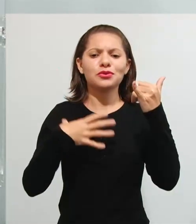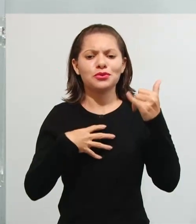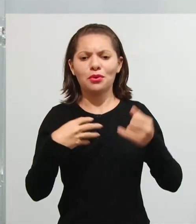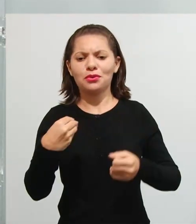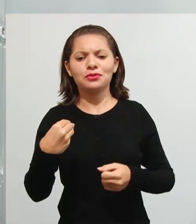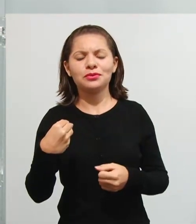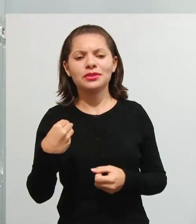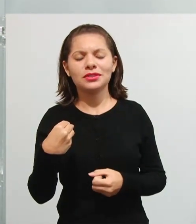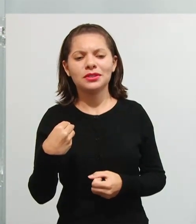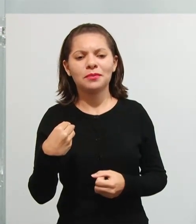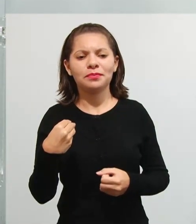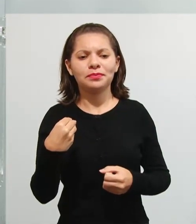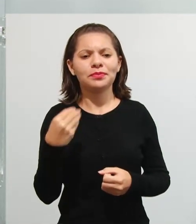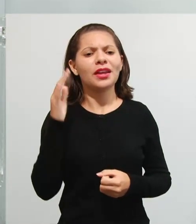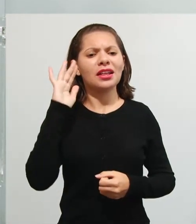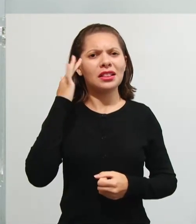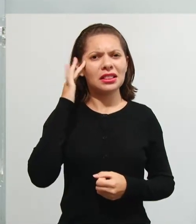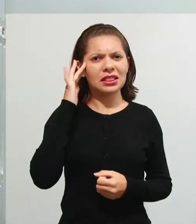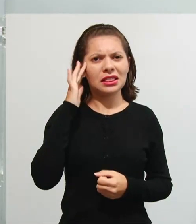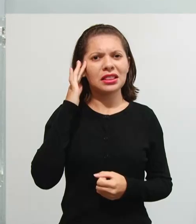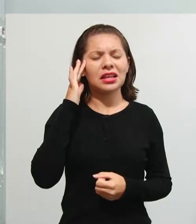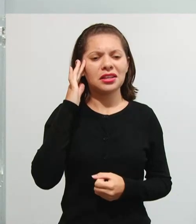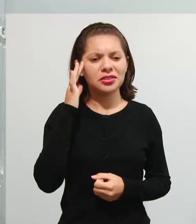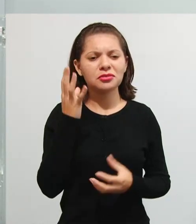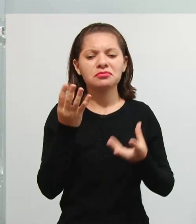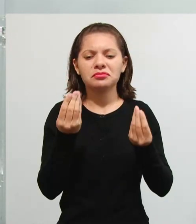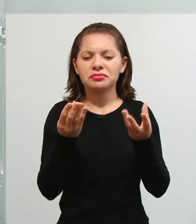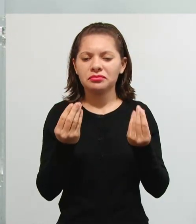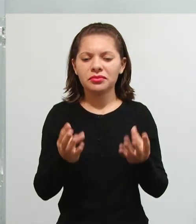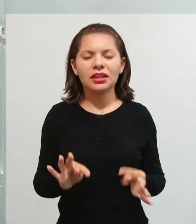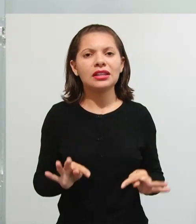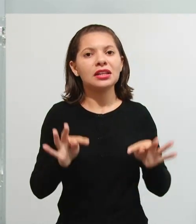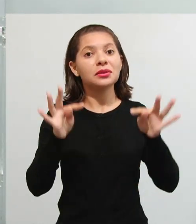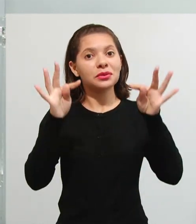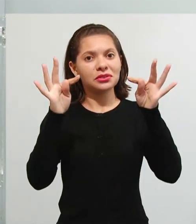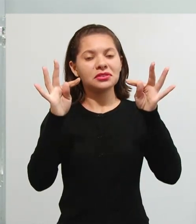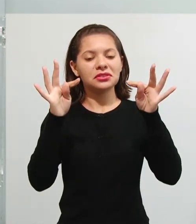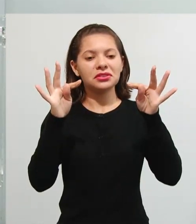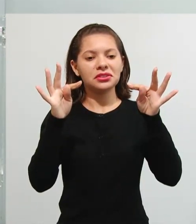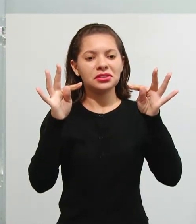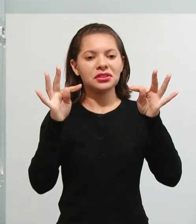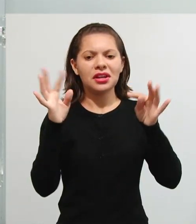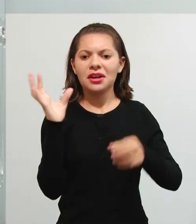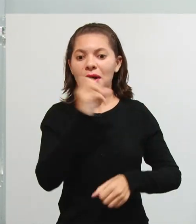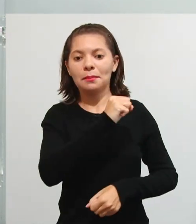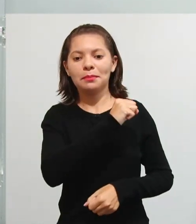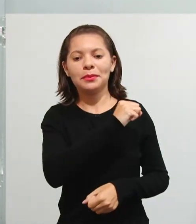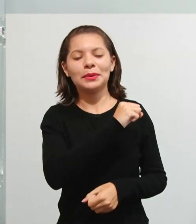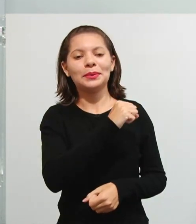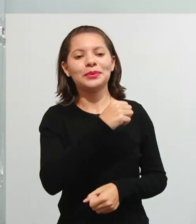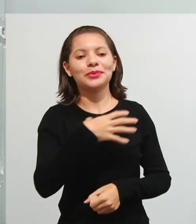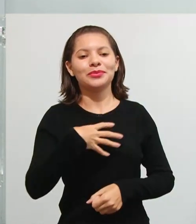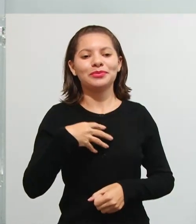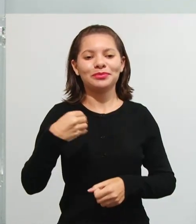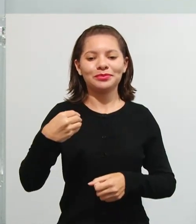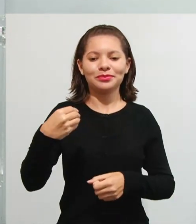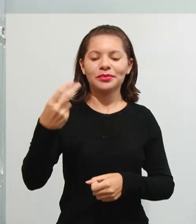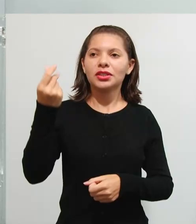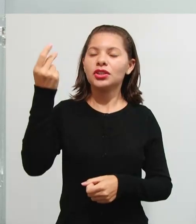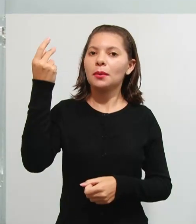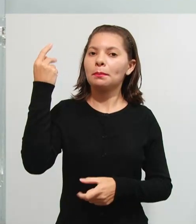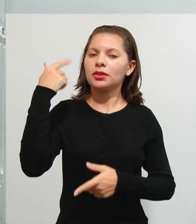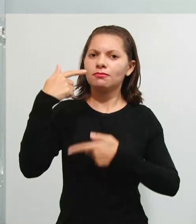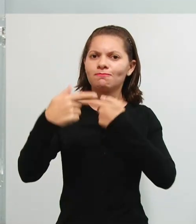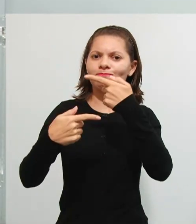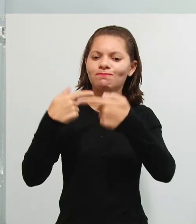que entendem bastante da questão da tecnologia, bem mais rápido que as gerações mais antigas.